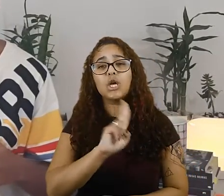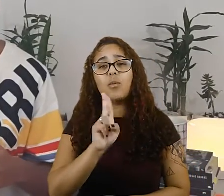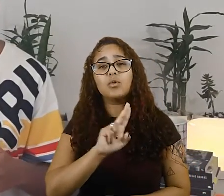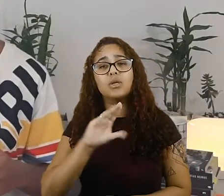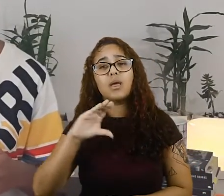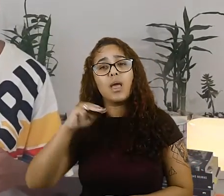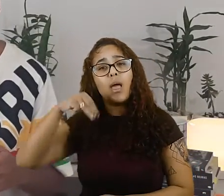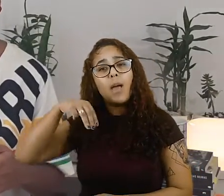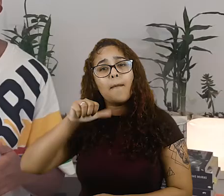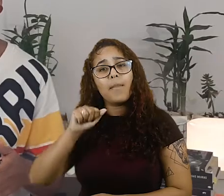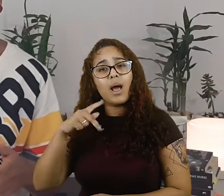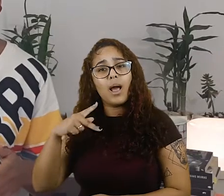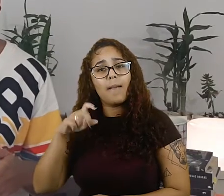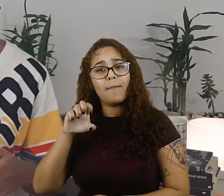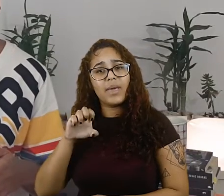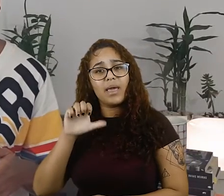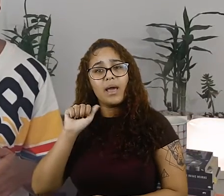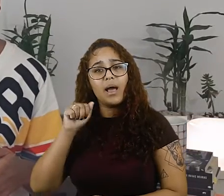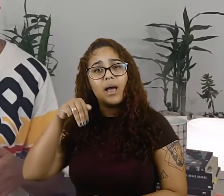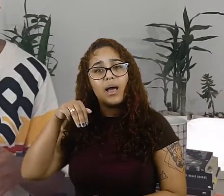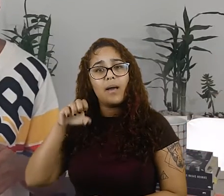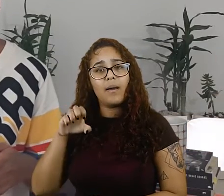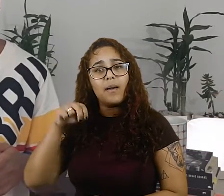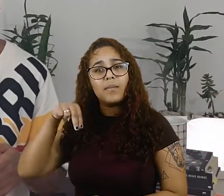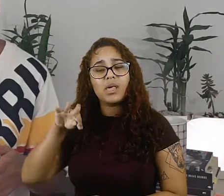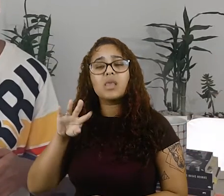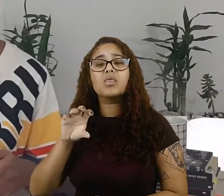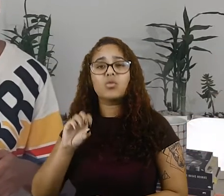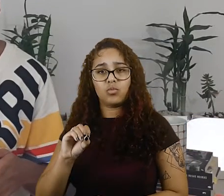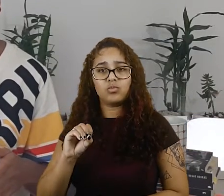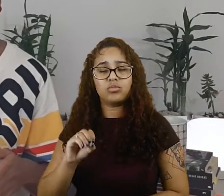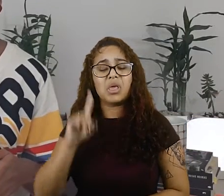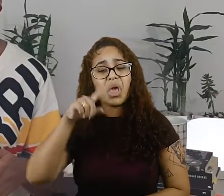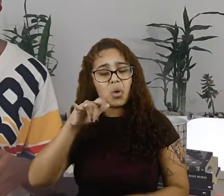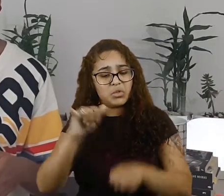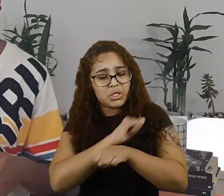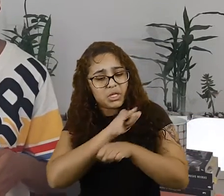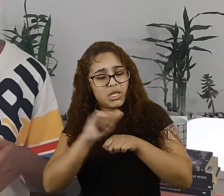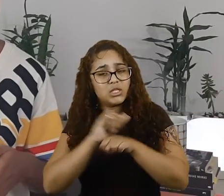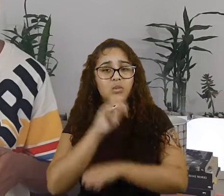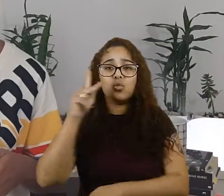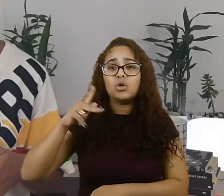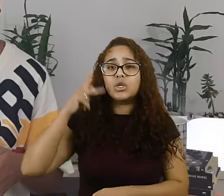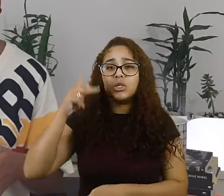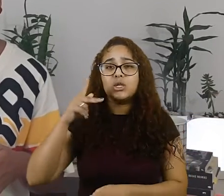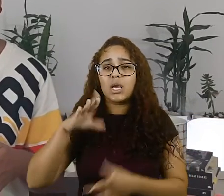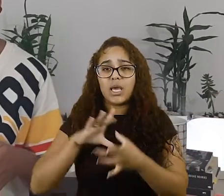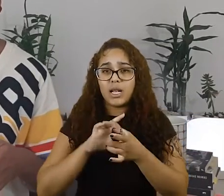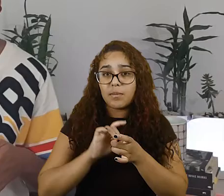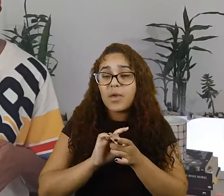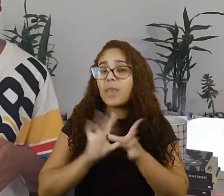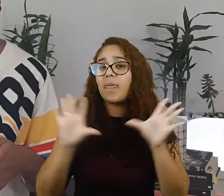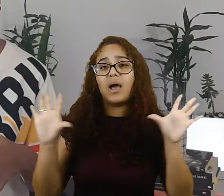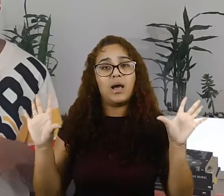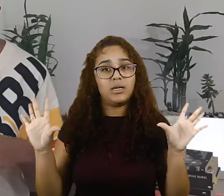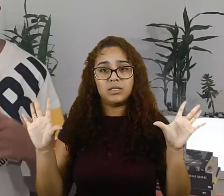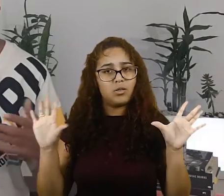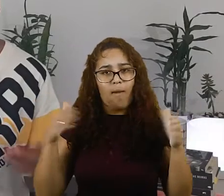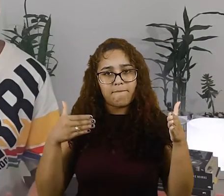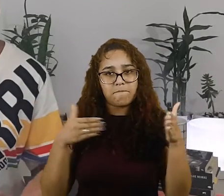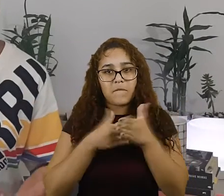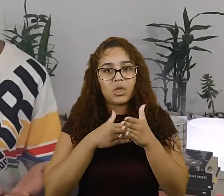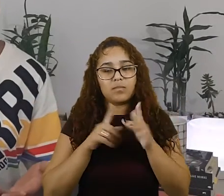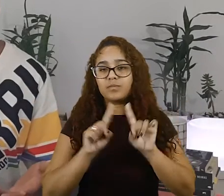chamo de remapeamento. É uma metodologia que eu acredito como estratégia política que não nos